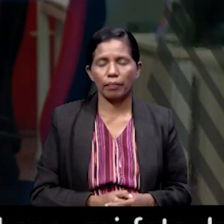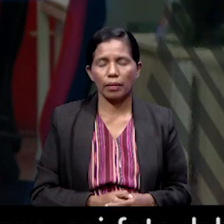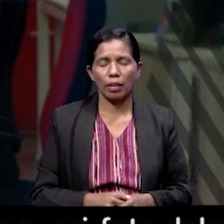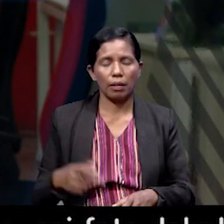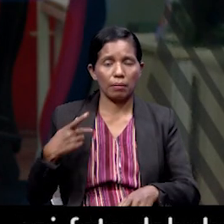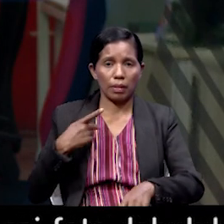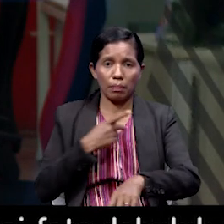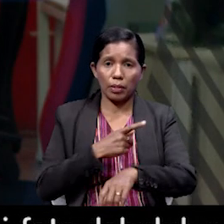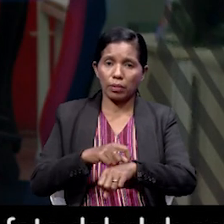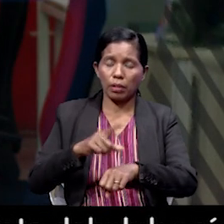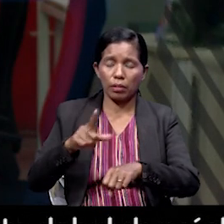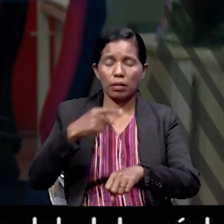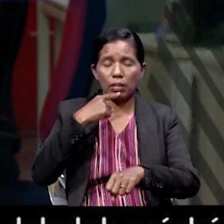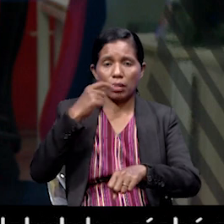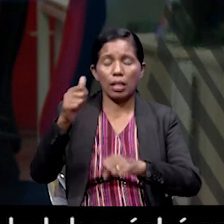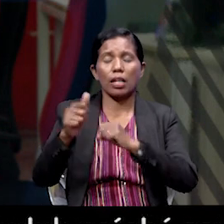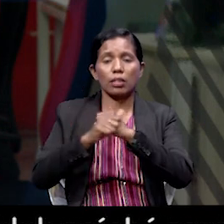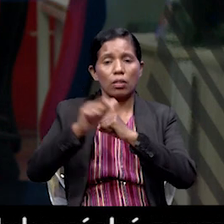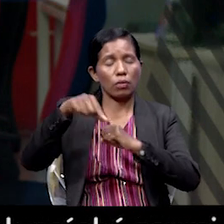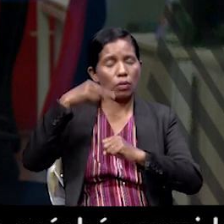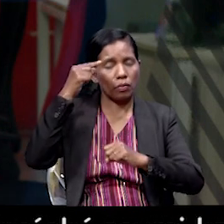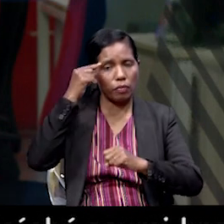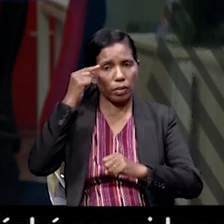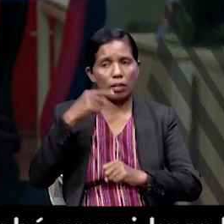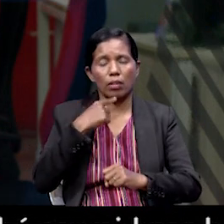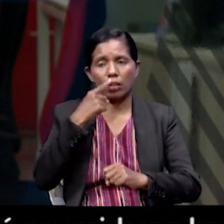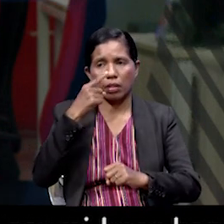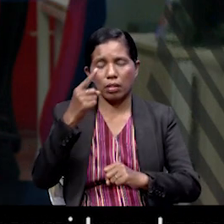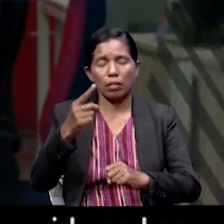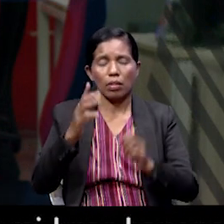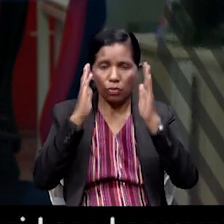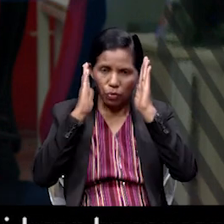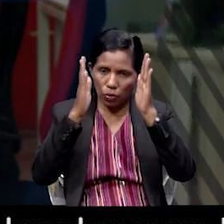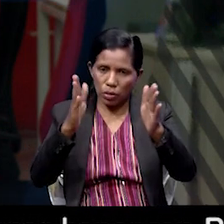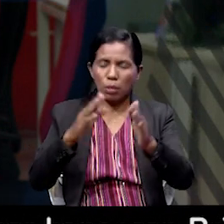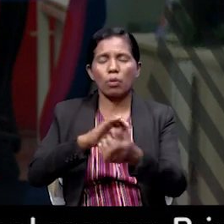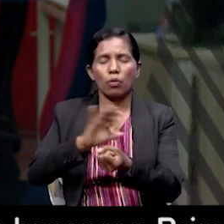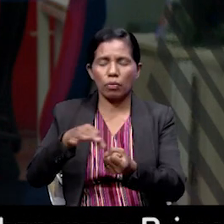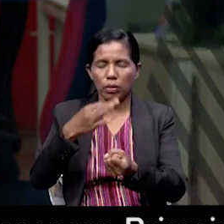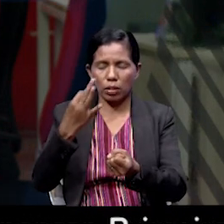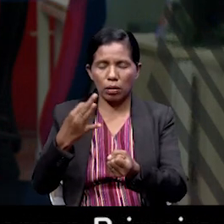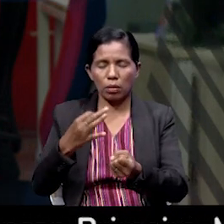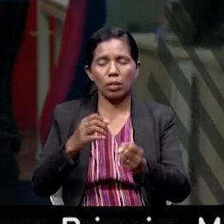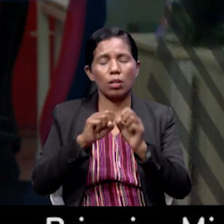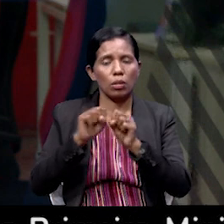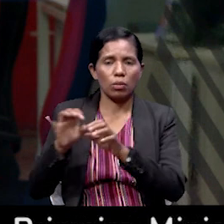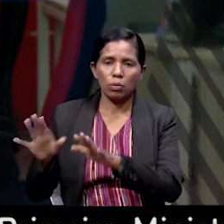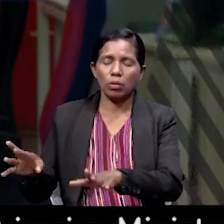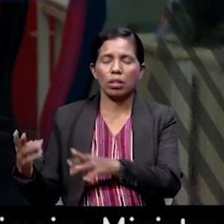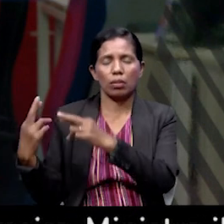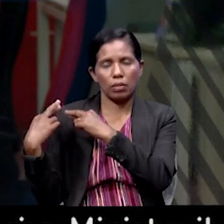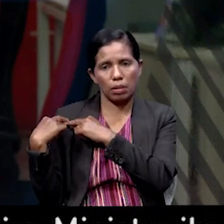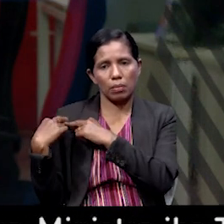Parlamento Nacional questiona ação Governo União nebe concentra liu ba COVID-19 rode abandona a